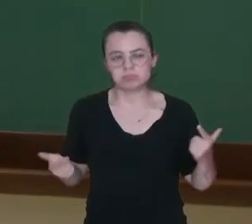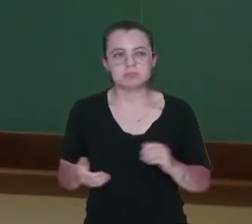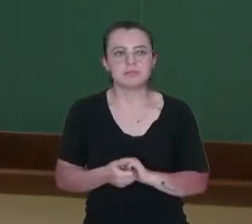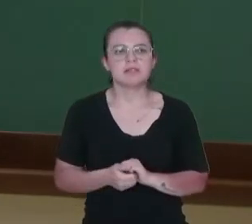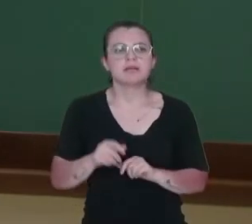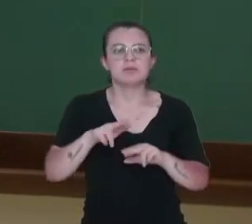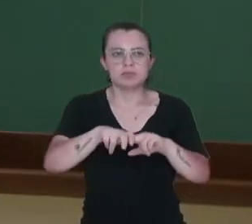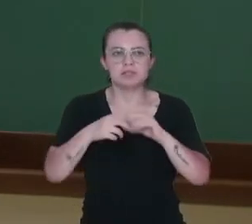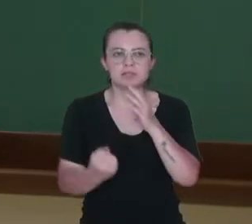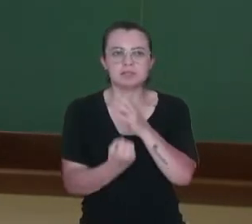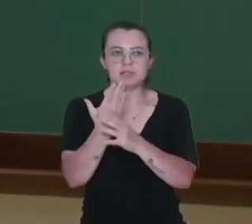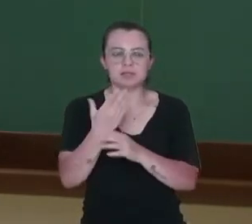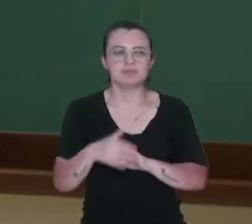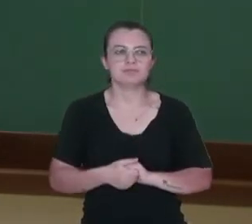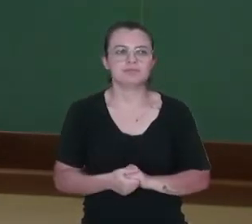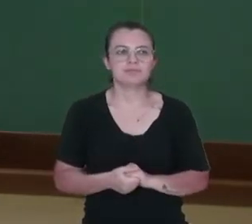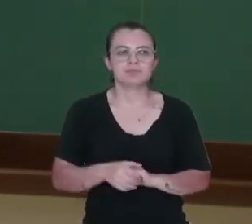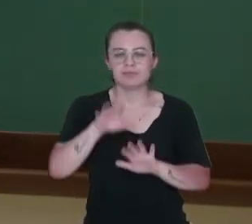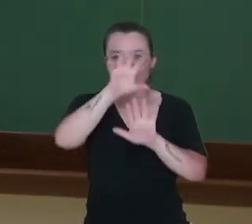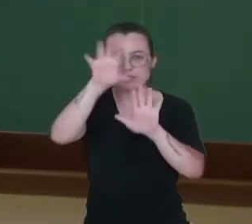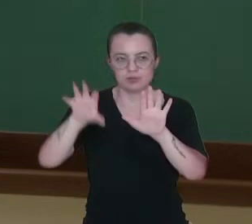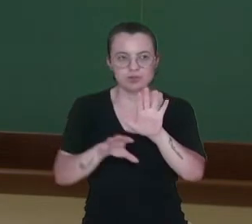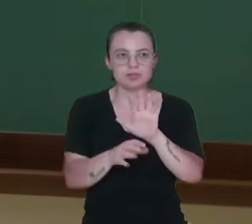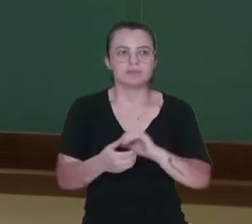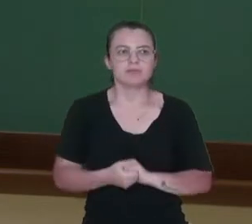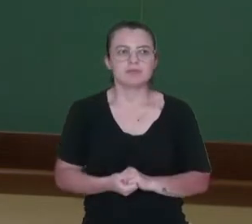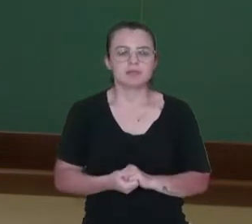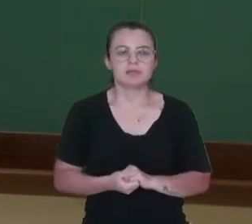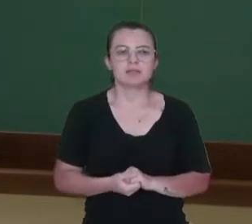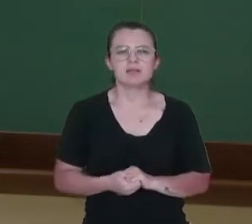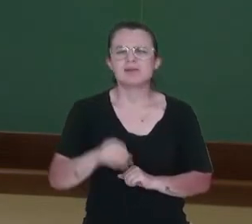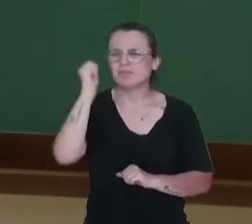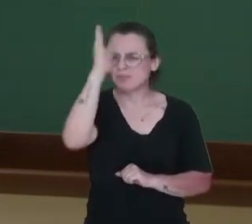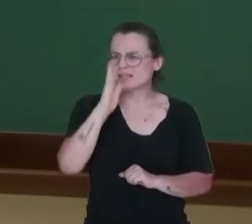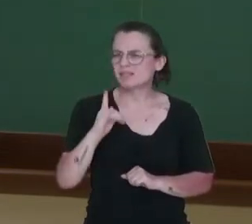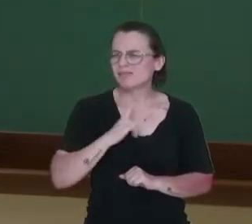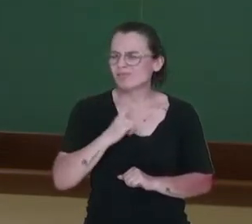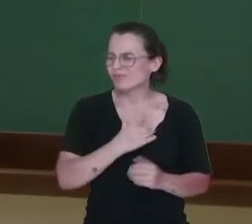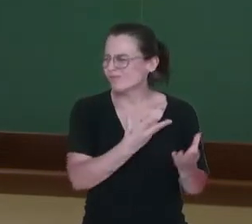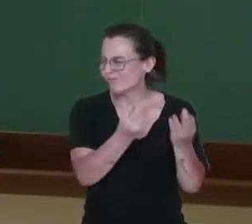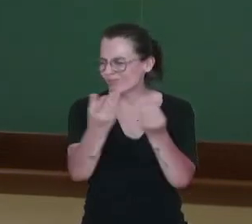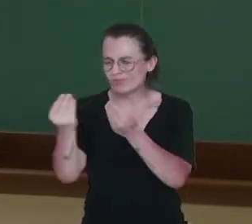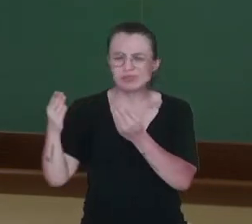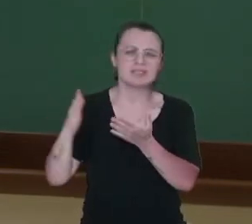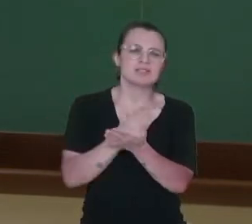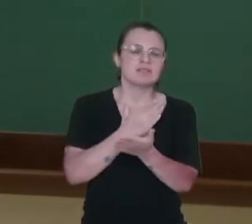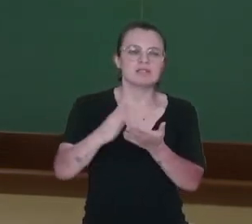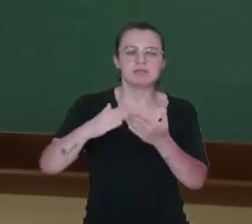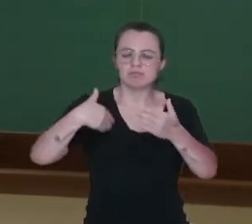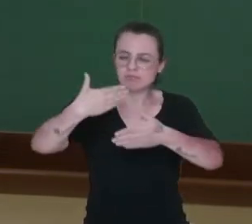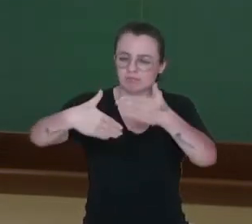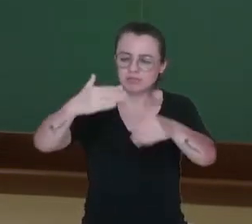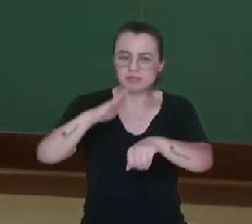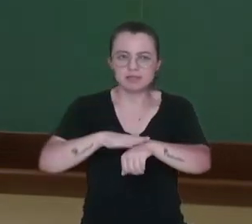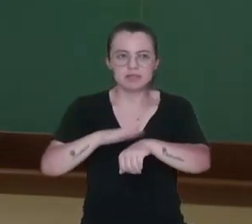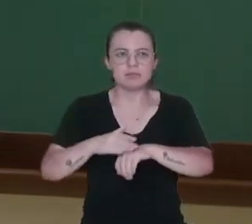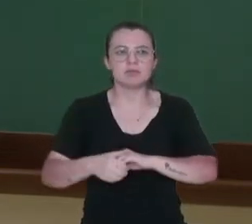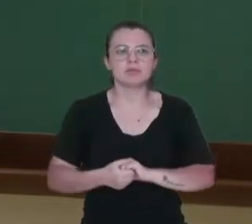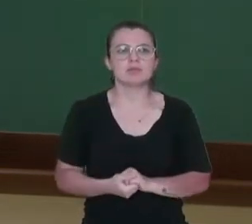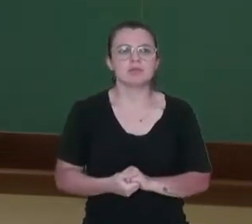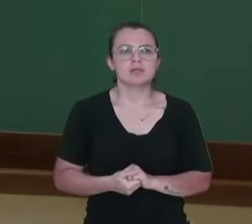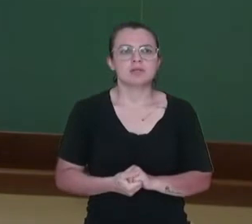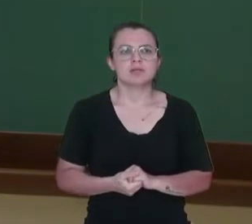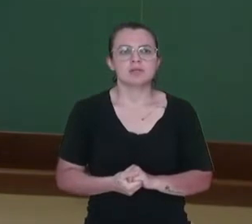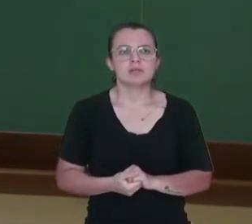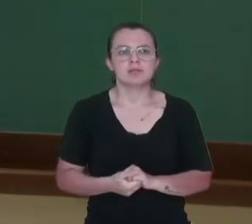as regiões. E o Brasil teve várias divisões feitas ao longo do tempo. Começamos